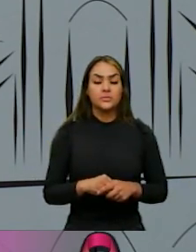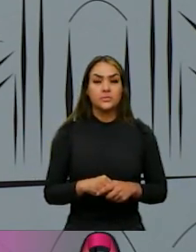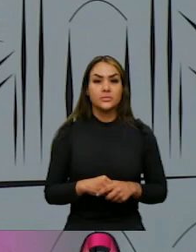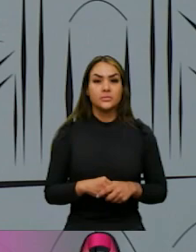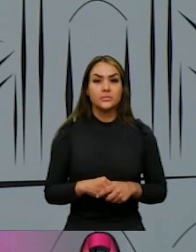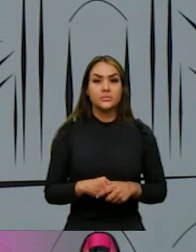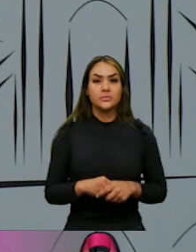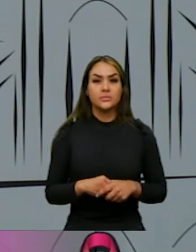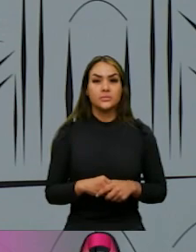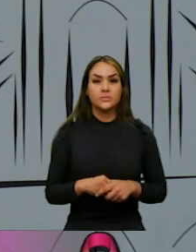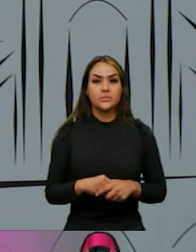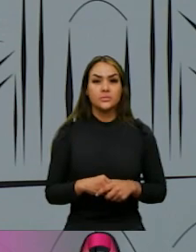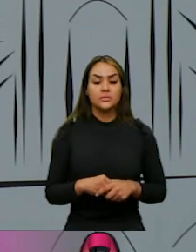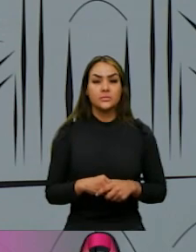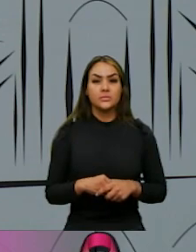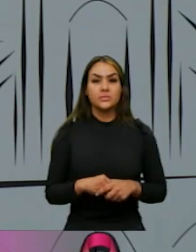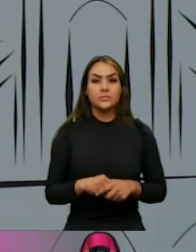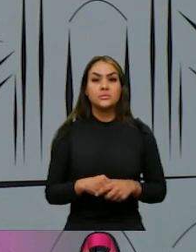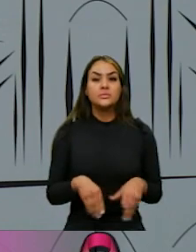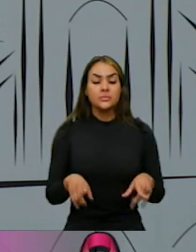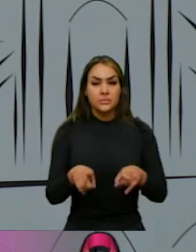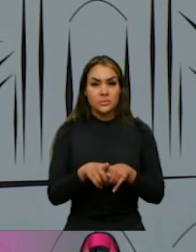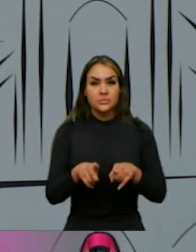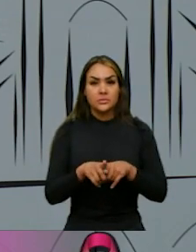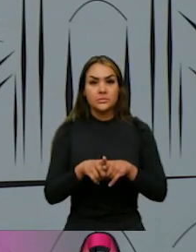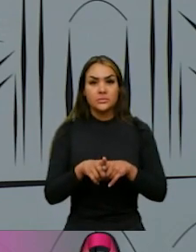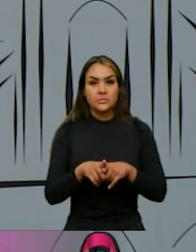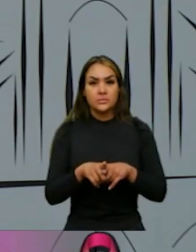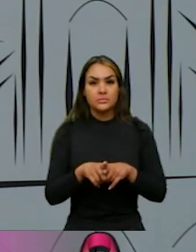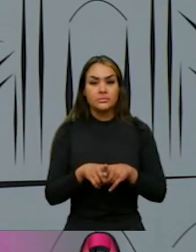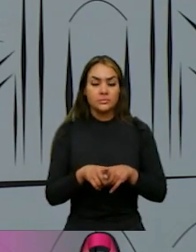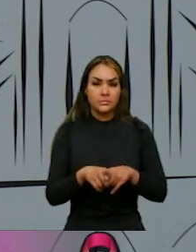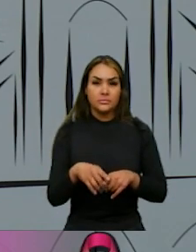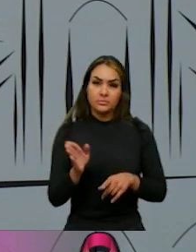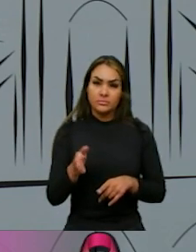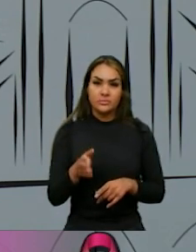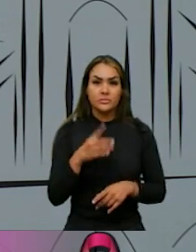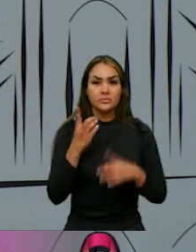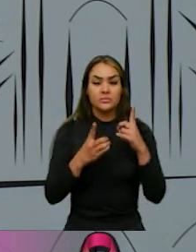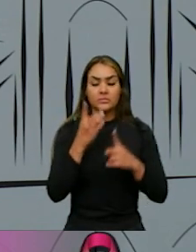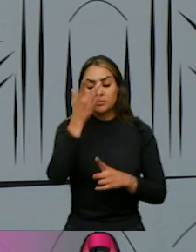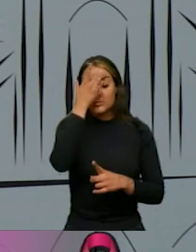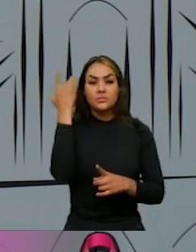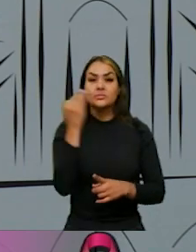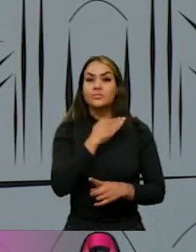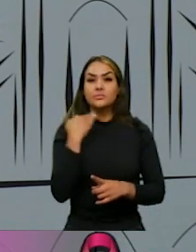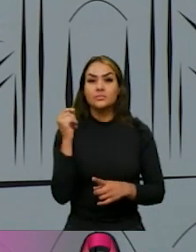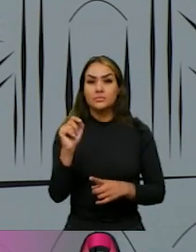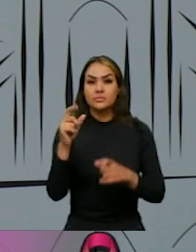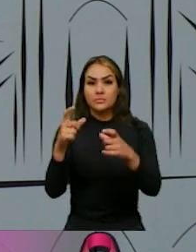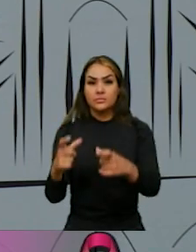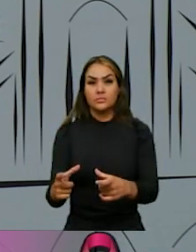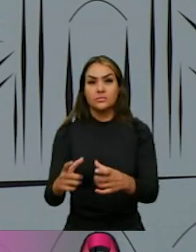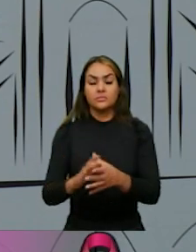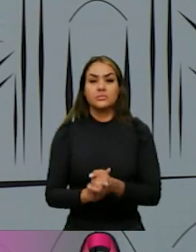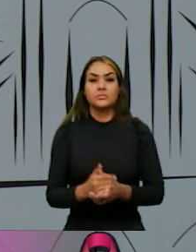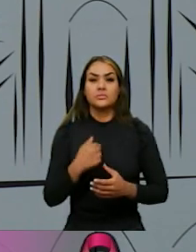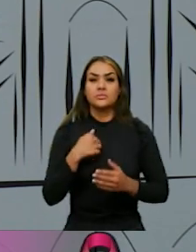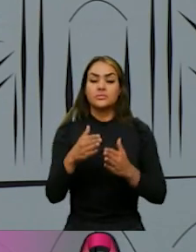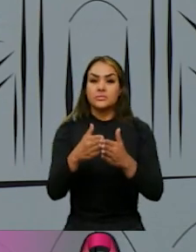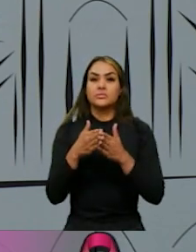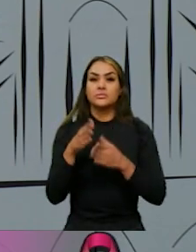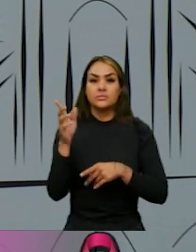aí algumas vidas foram ceifadas naquele local. E eu queria pedir aí para a TV Câmara colocar a